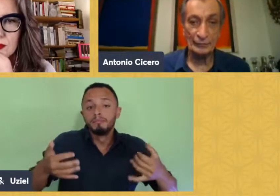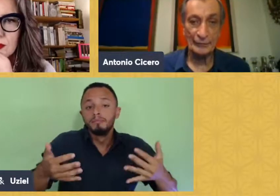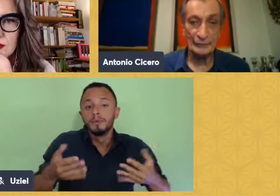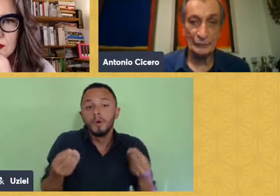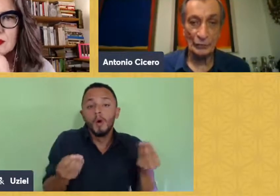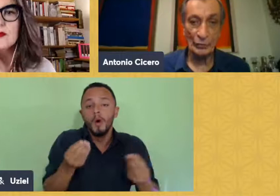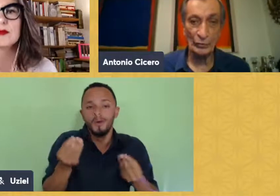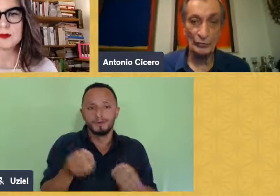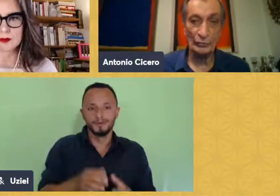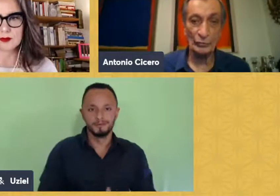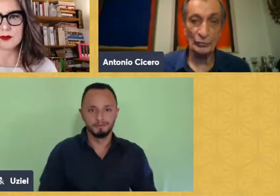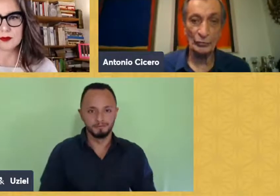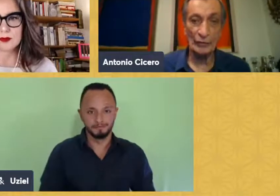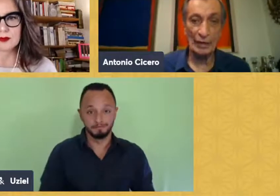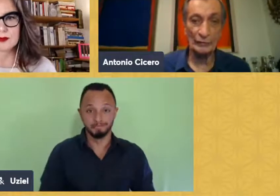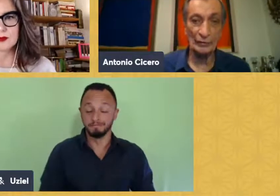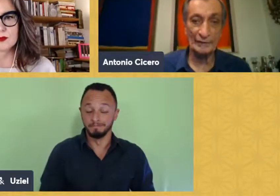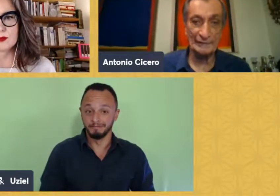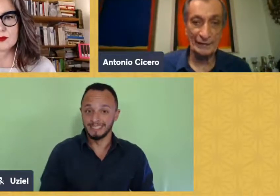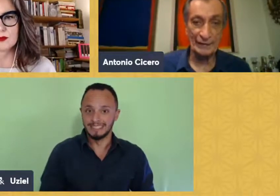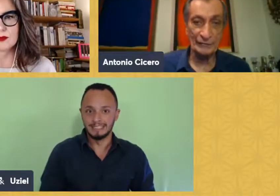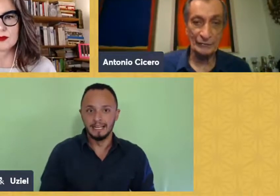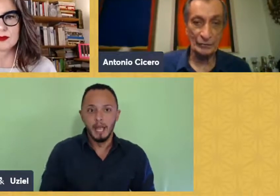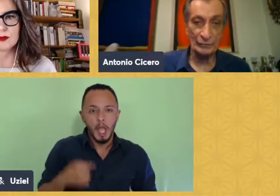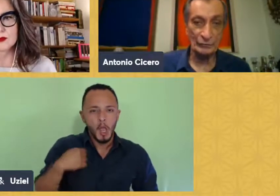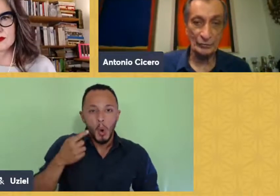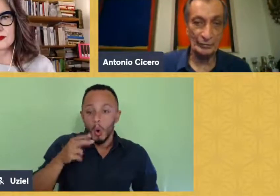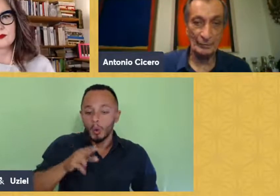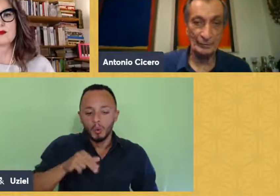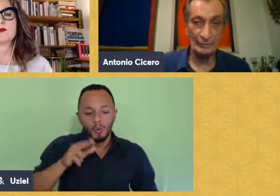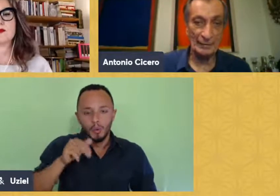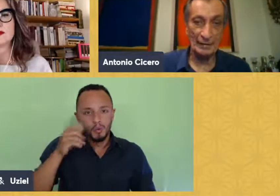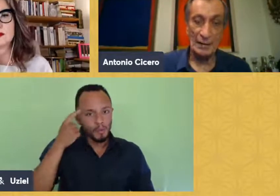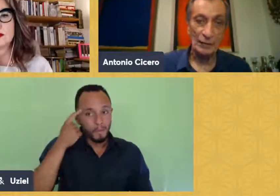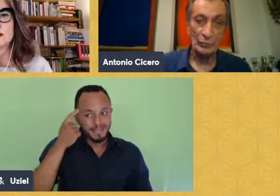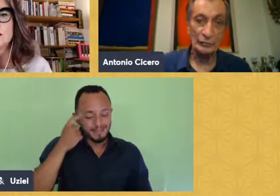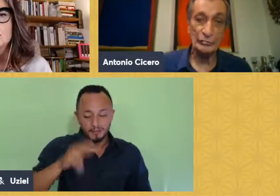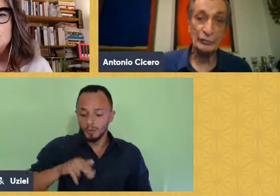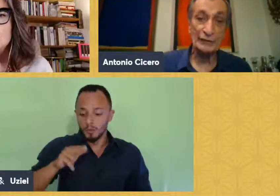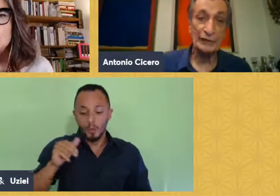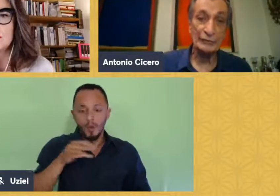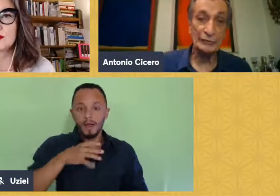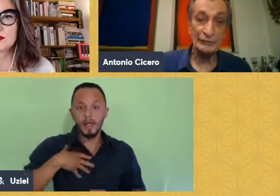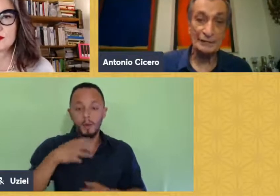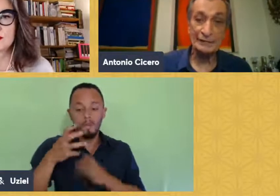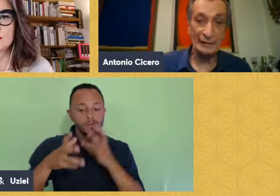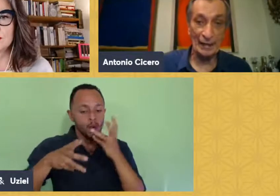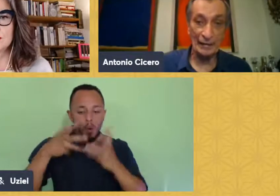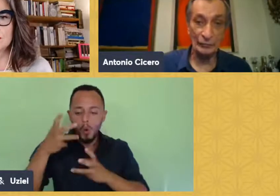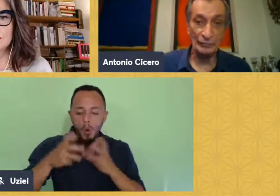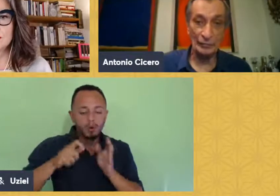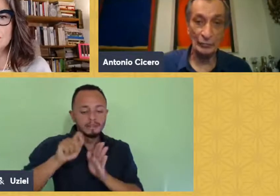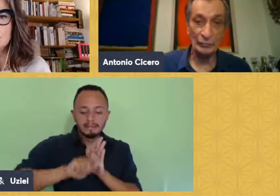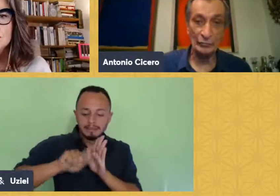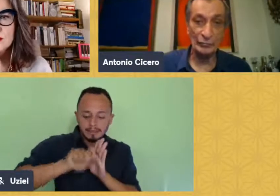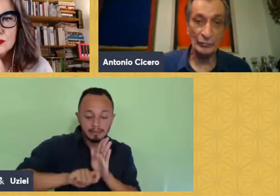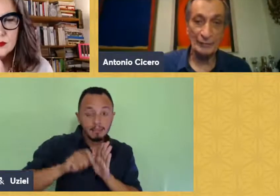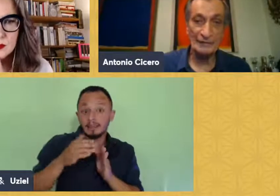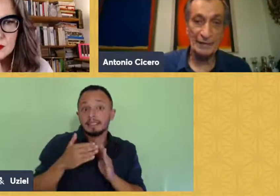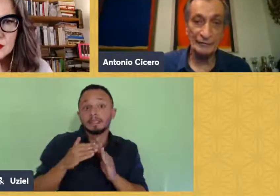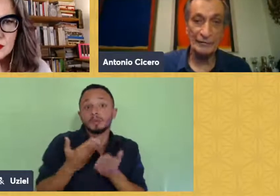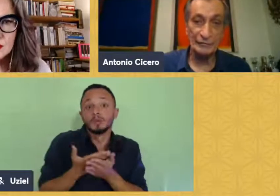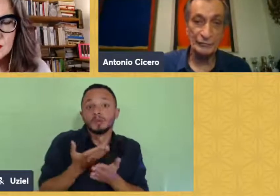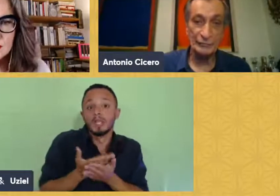ser compositor quando adolescente, quando estudante universitário. Eu